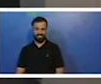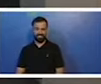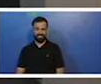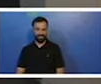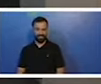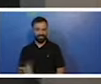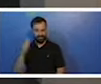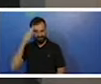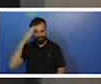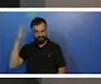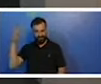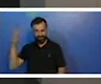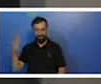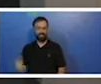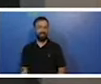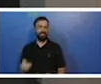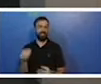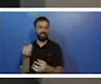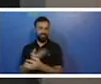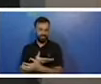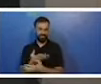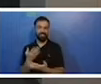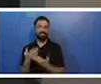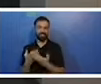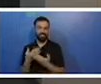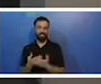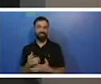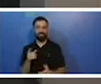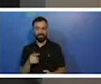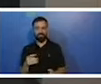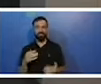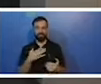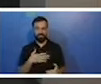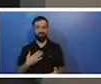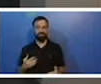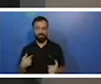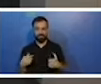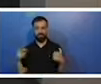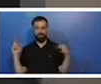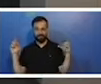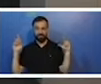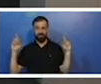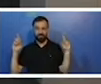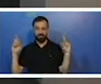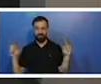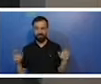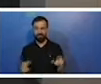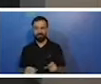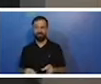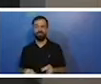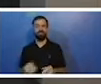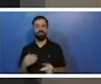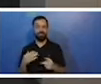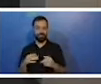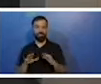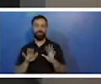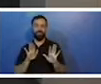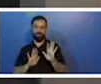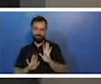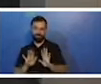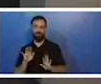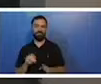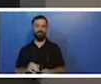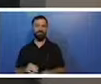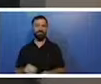bom obrigado então essa foi a nossa aula de hoje espero que vocês tenham gostado e até se cuida logo logo